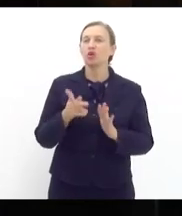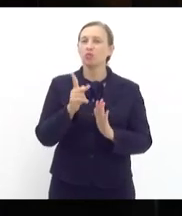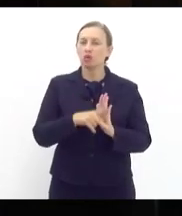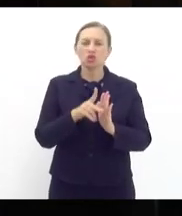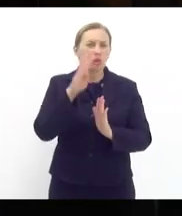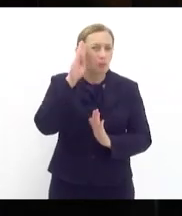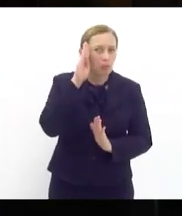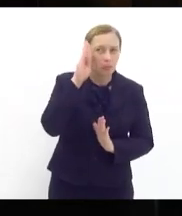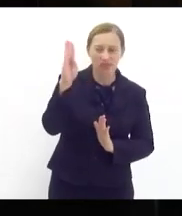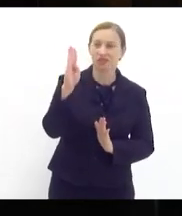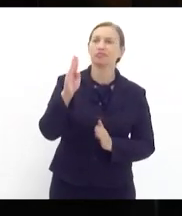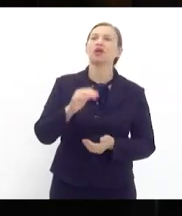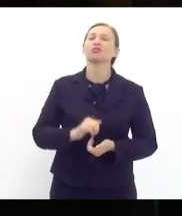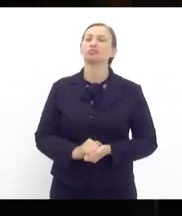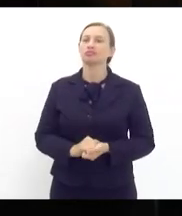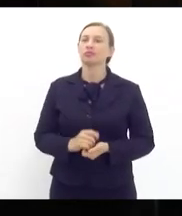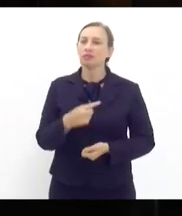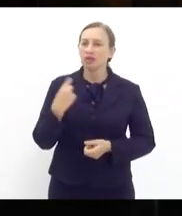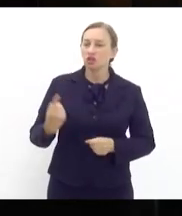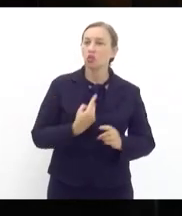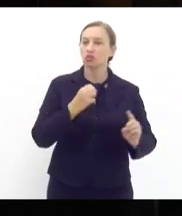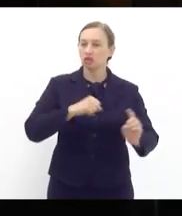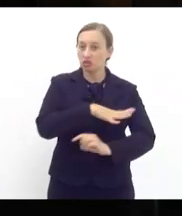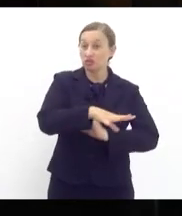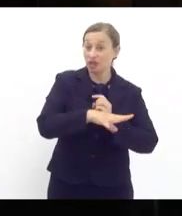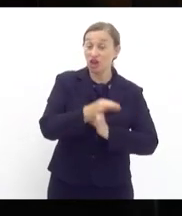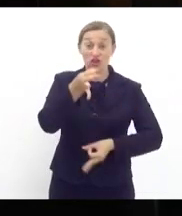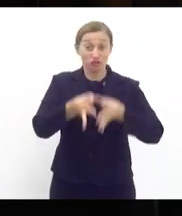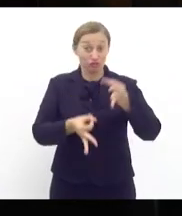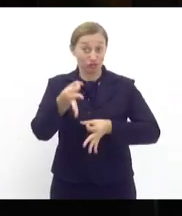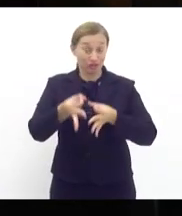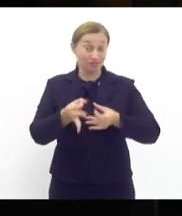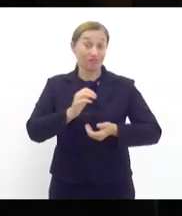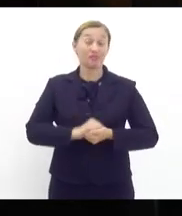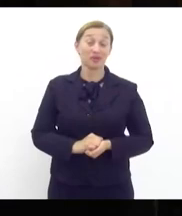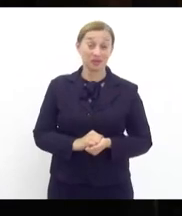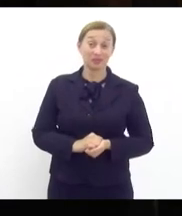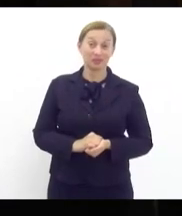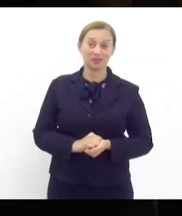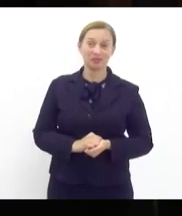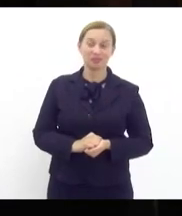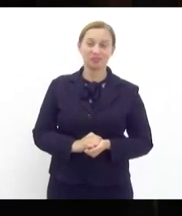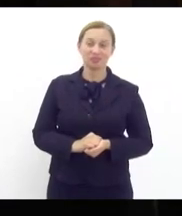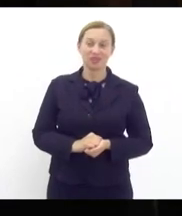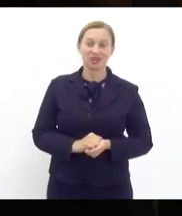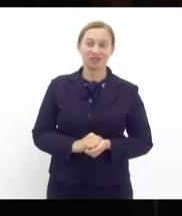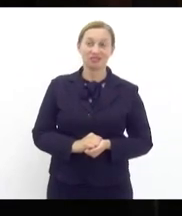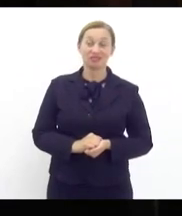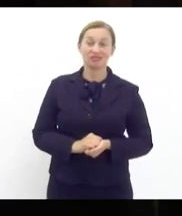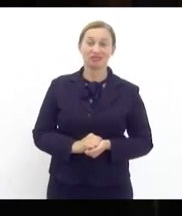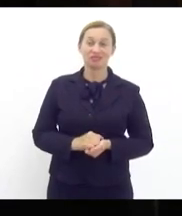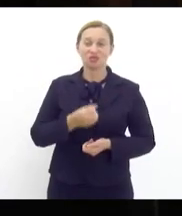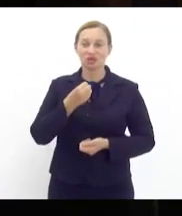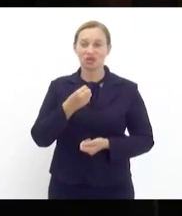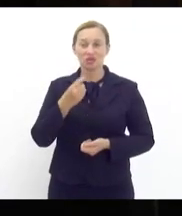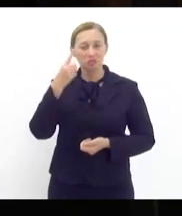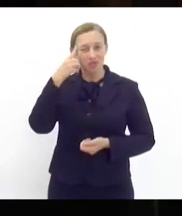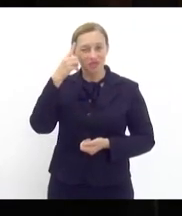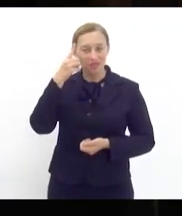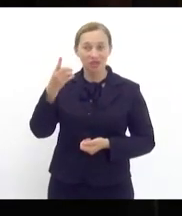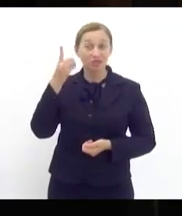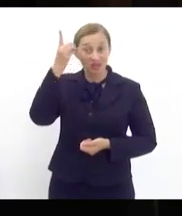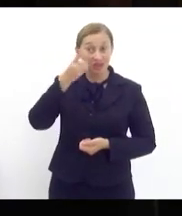fundamentais para a nossa sociedade justamente no momento e essa é a grande astúcia do deputado é